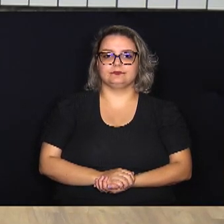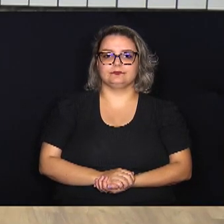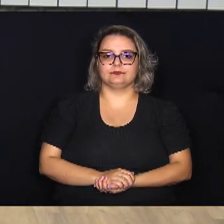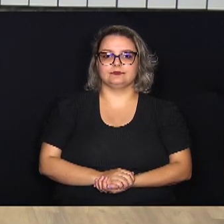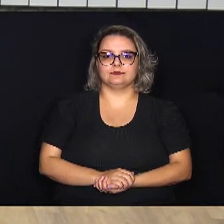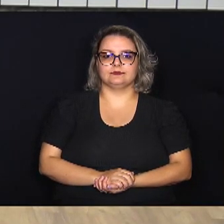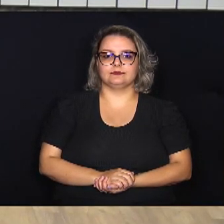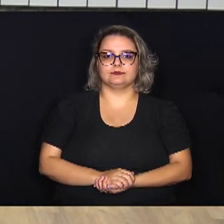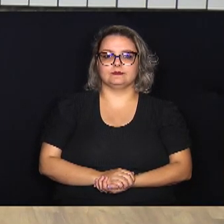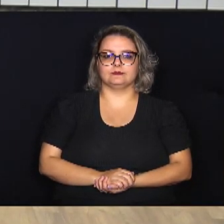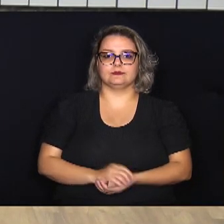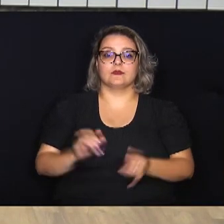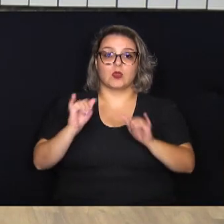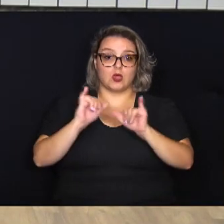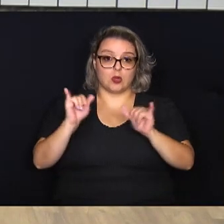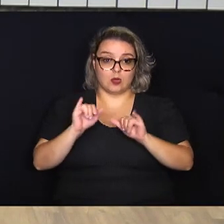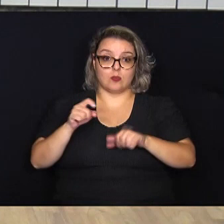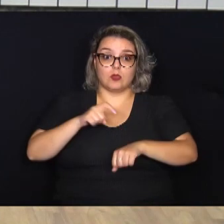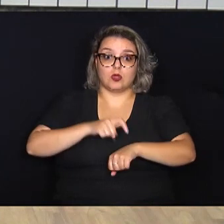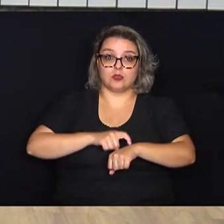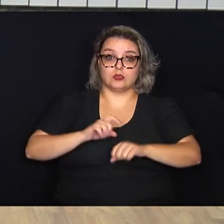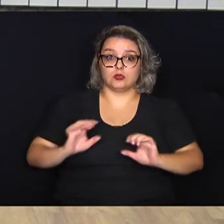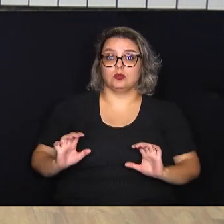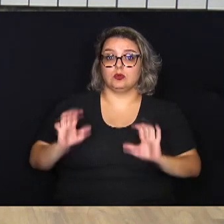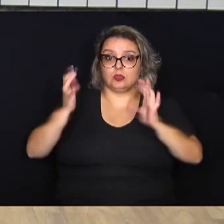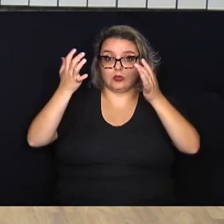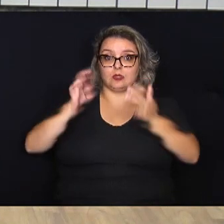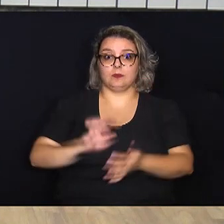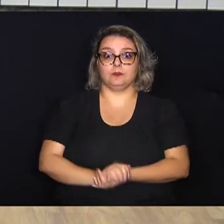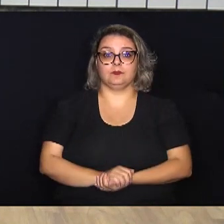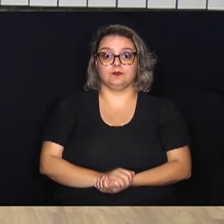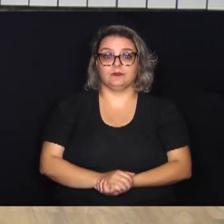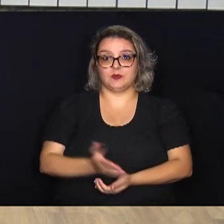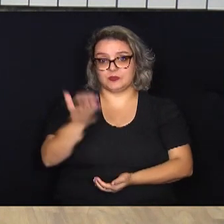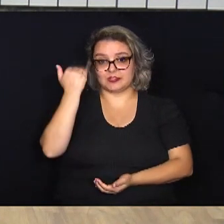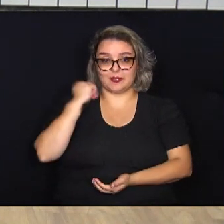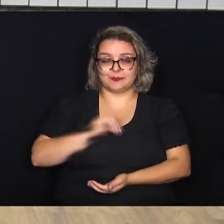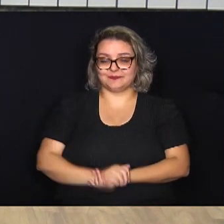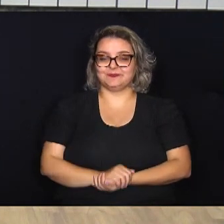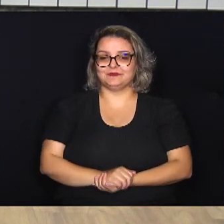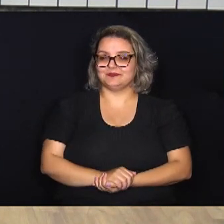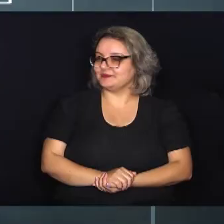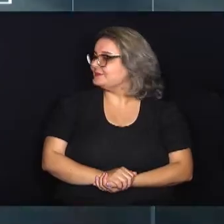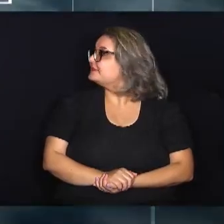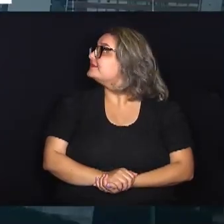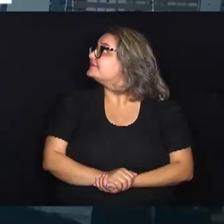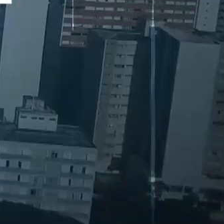De falar do tempo. Vamos lá?